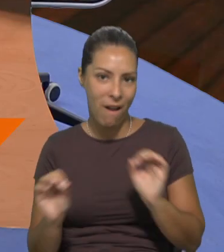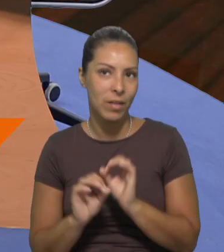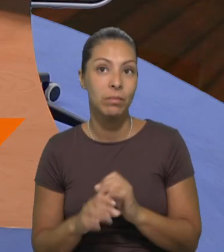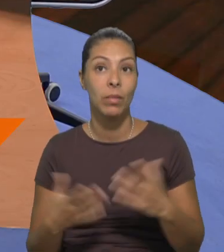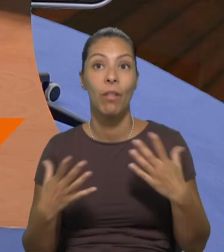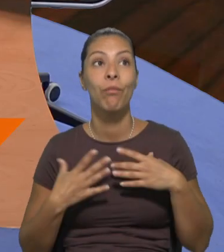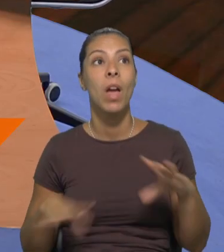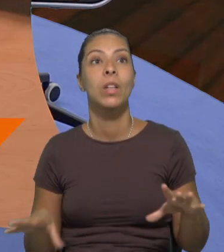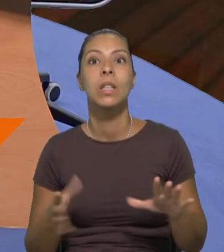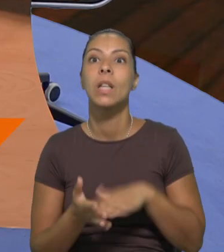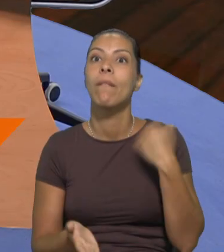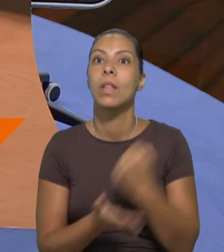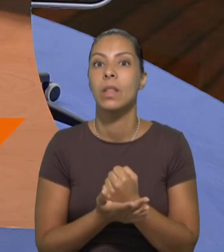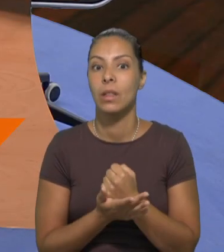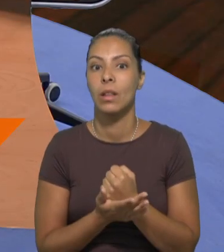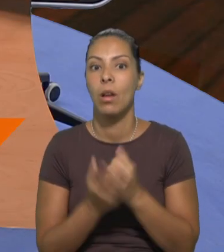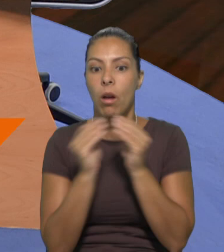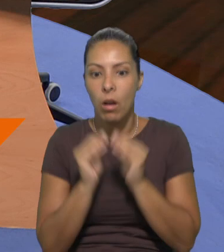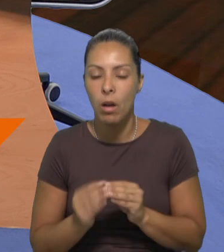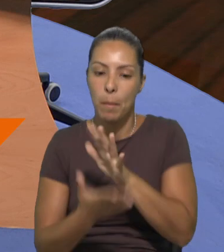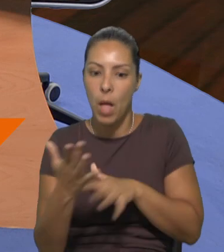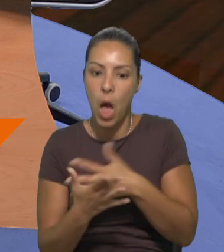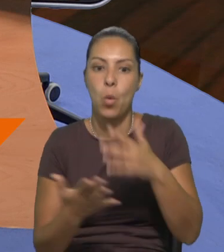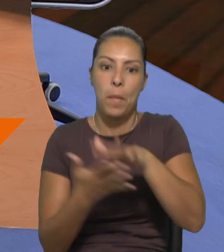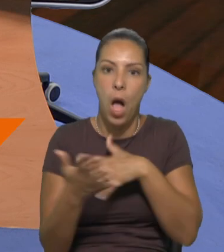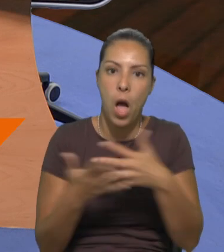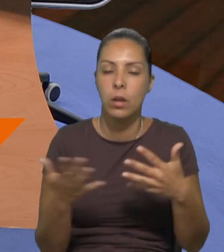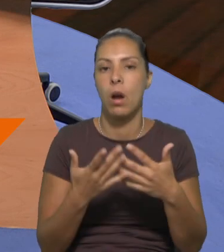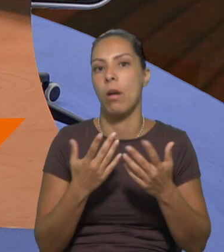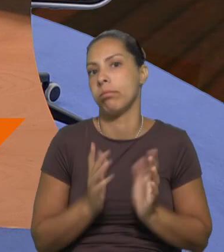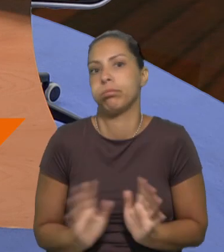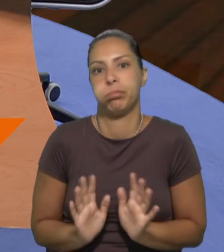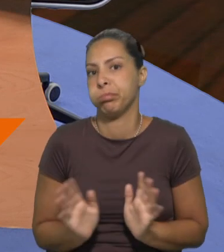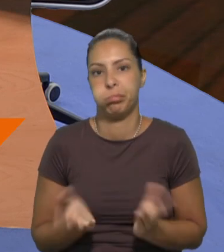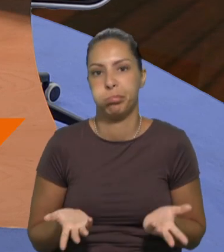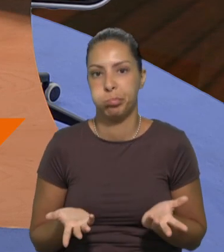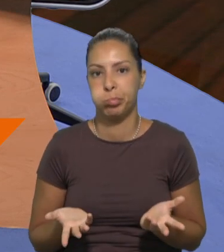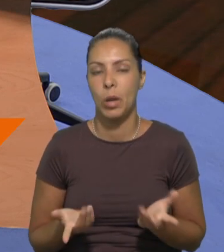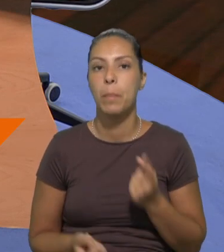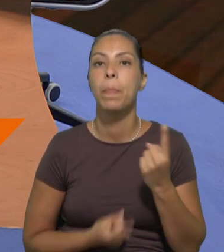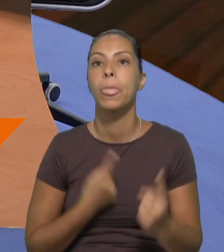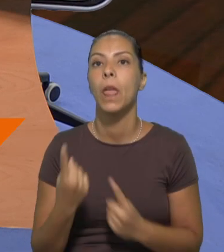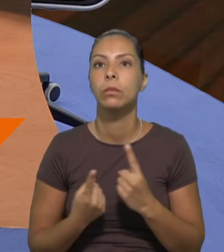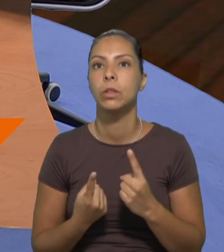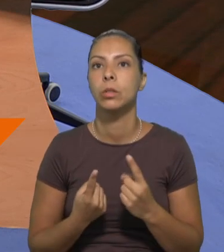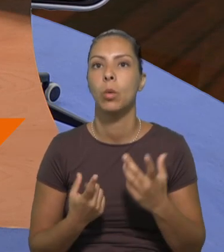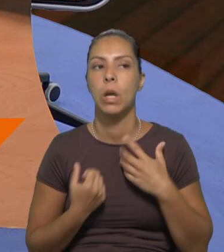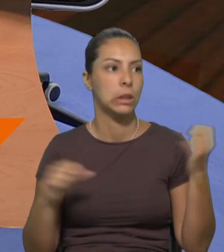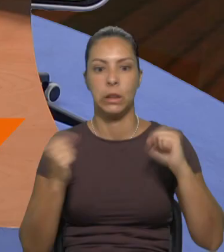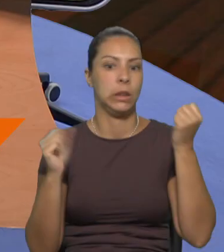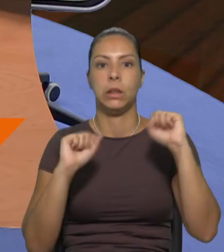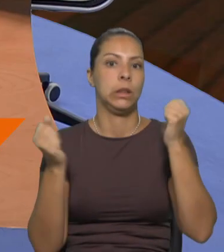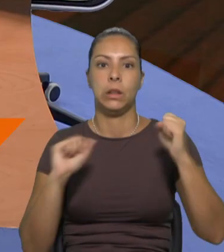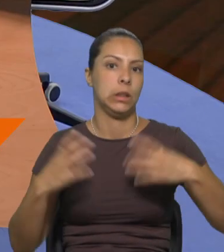podem ser, isso é importante, quer dizer, programadas ao minuto de tal maneira, e eu às vezes vejo isso, que entramos no stress das férias, não